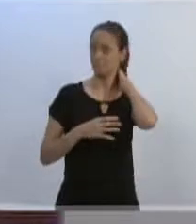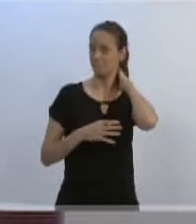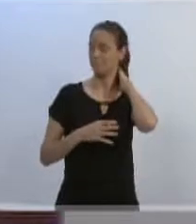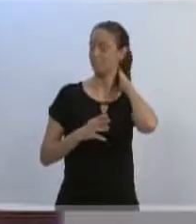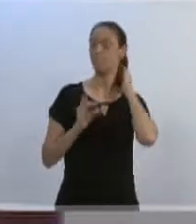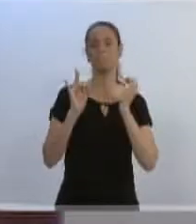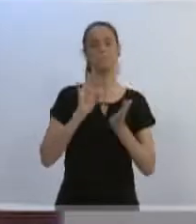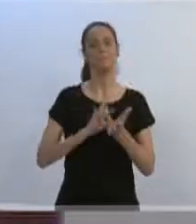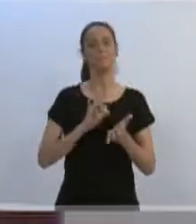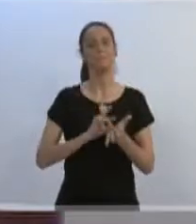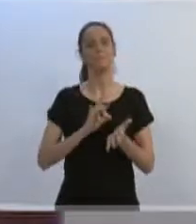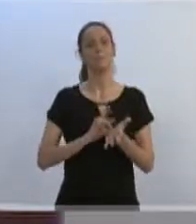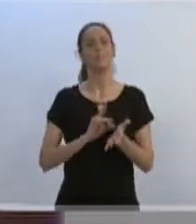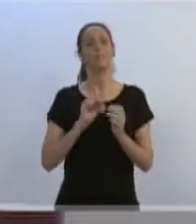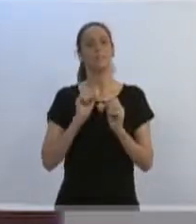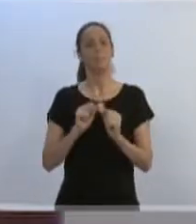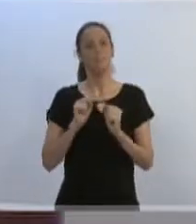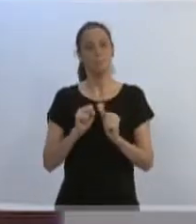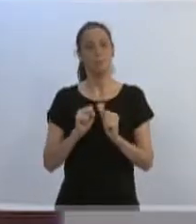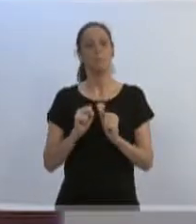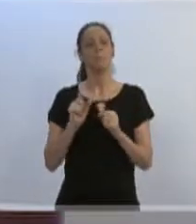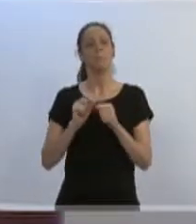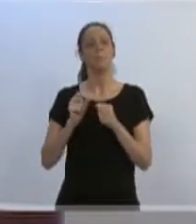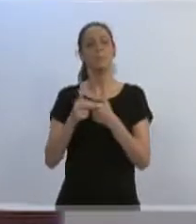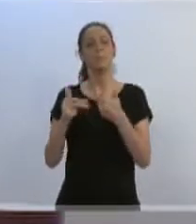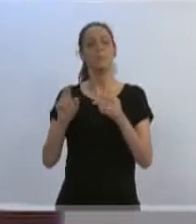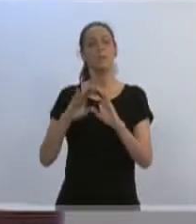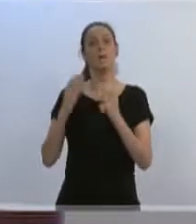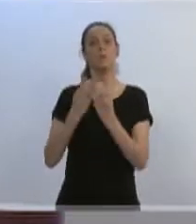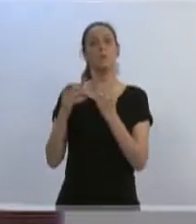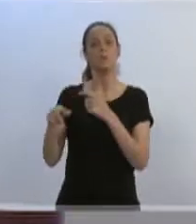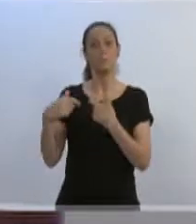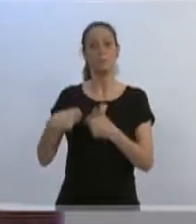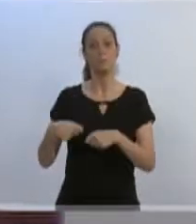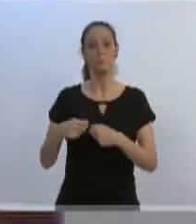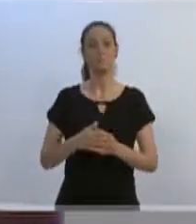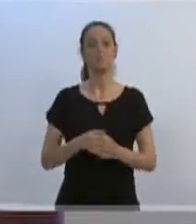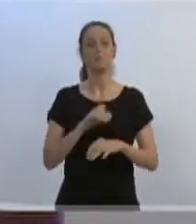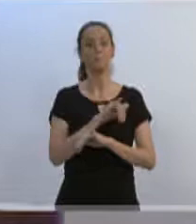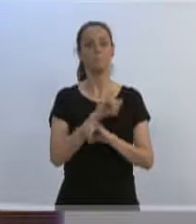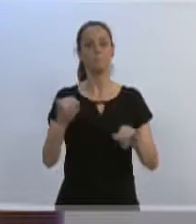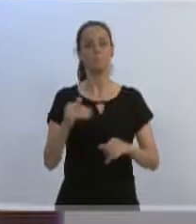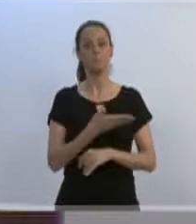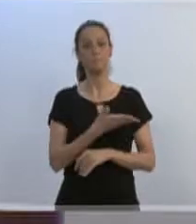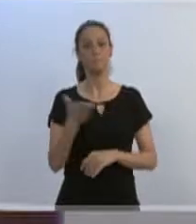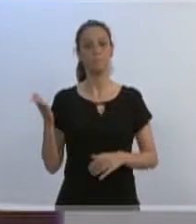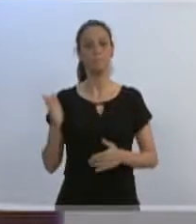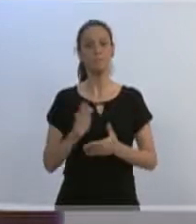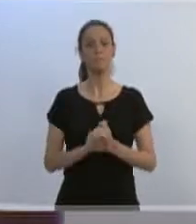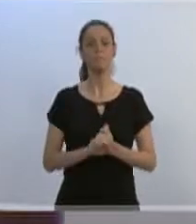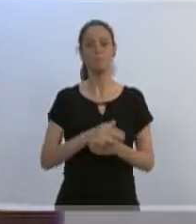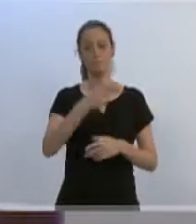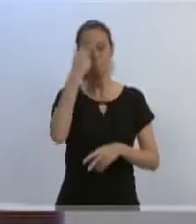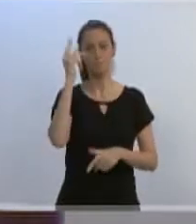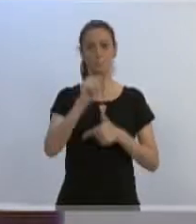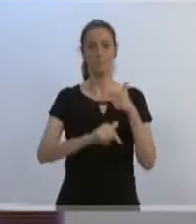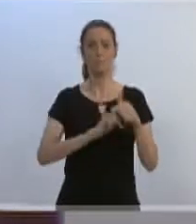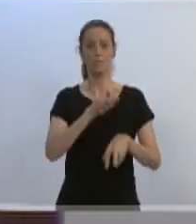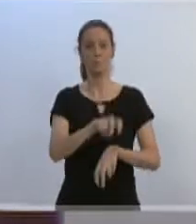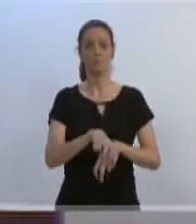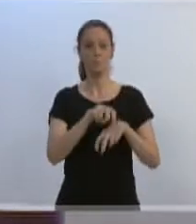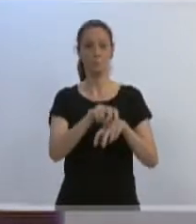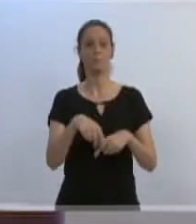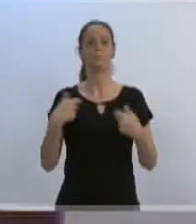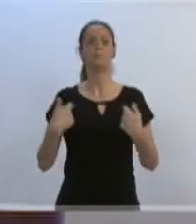realmente fazendo aquilo que a comunidade precisa eu quero dizer senhores o agricultor ele